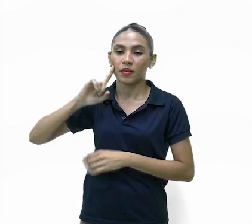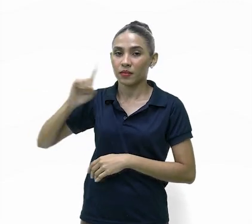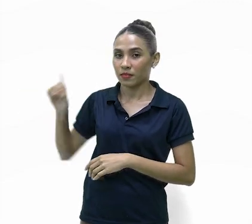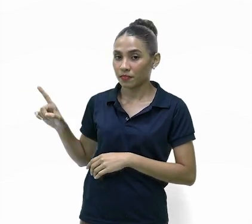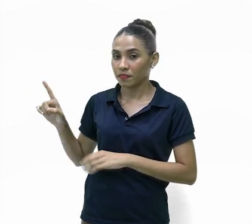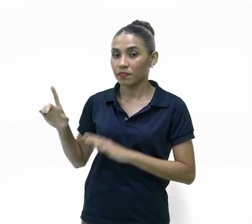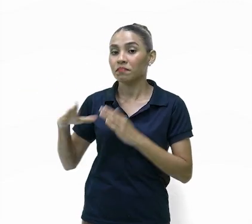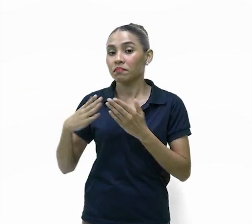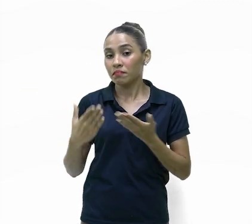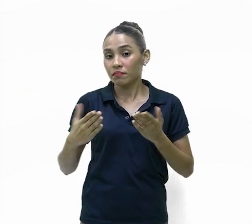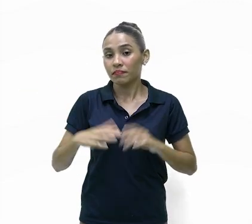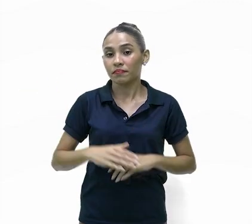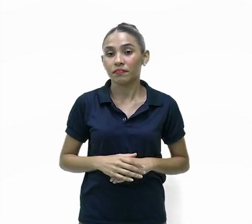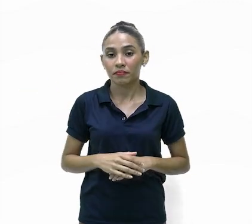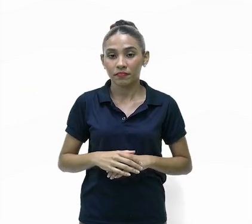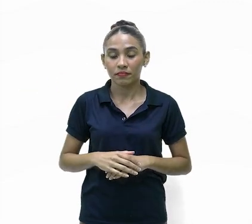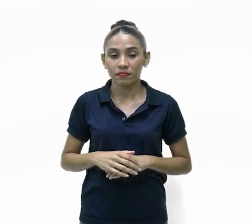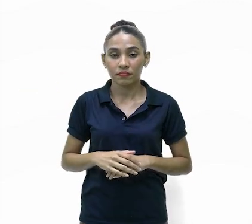é justamente para